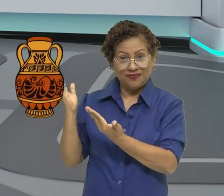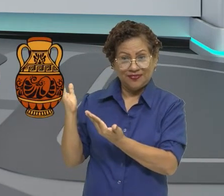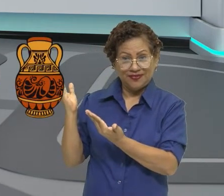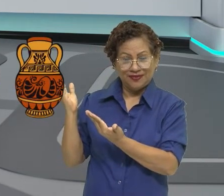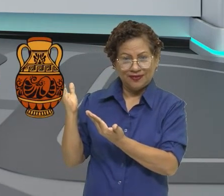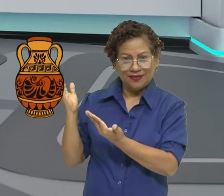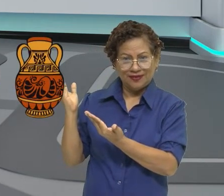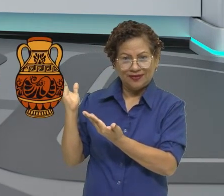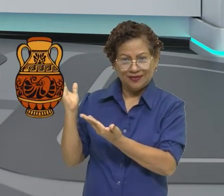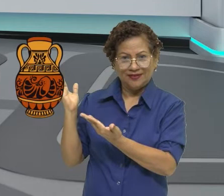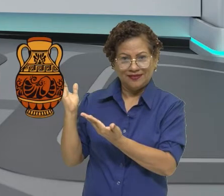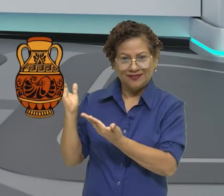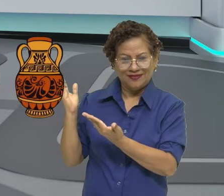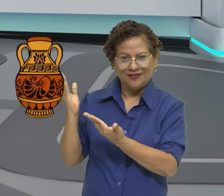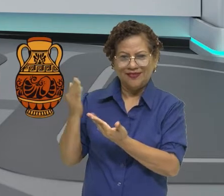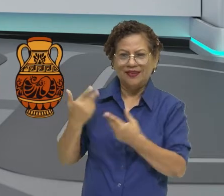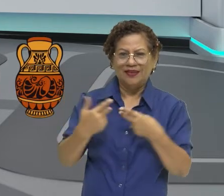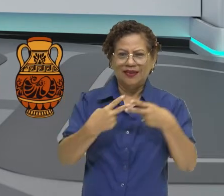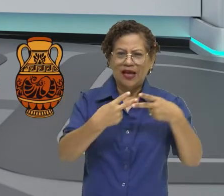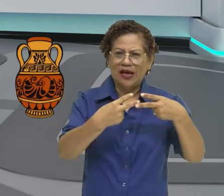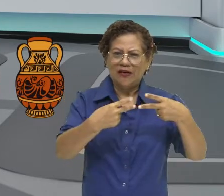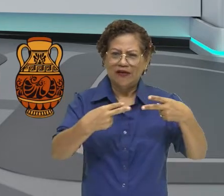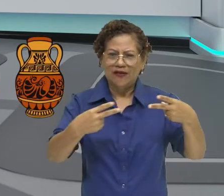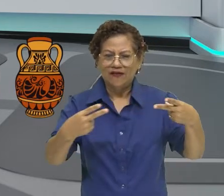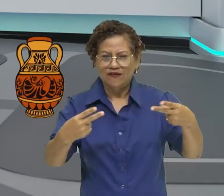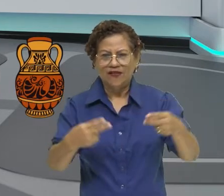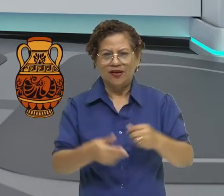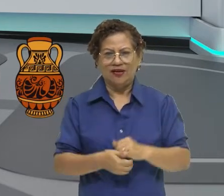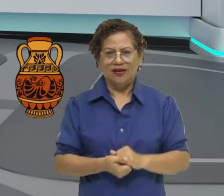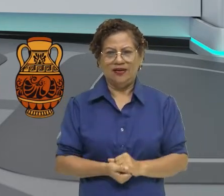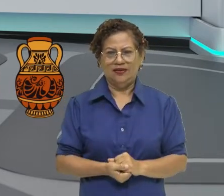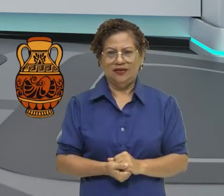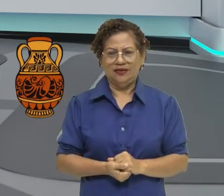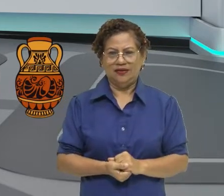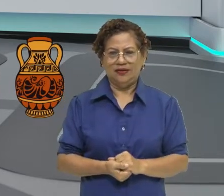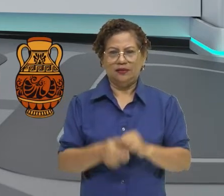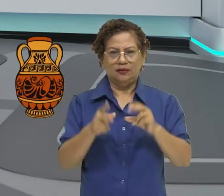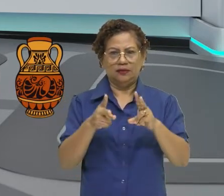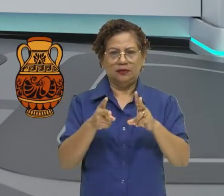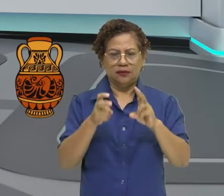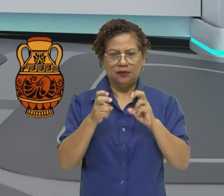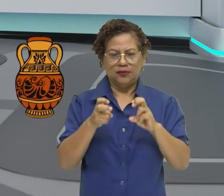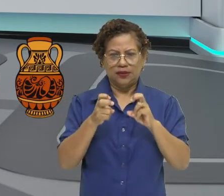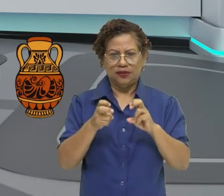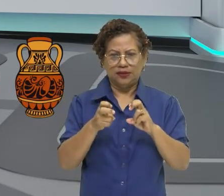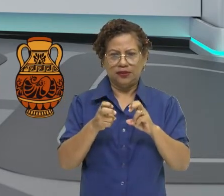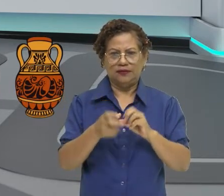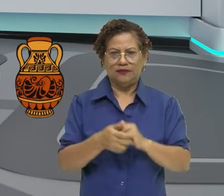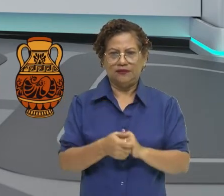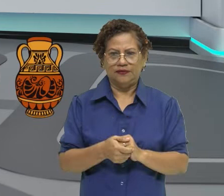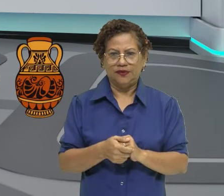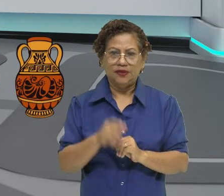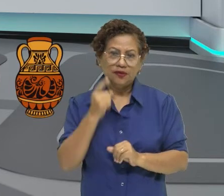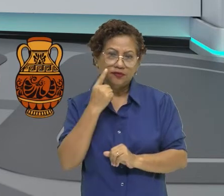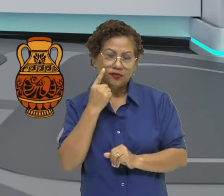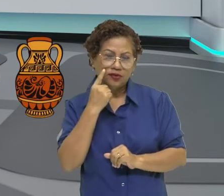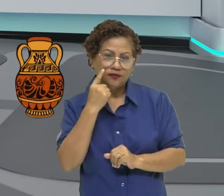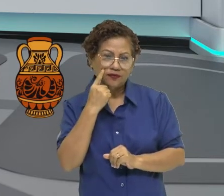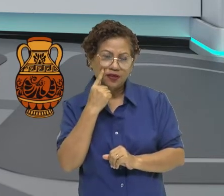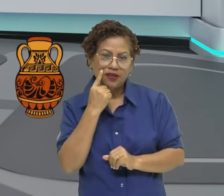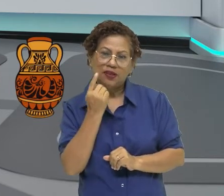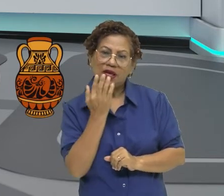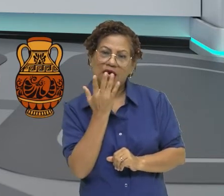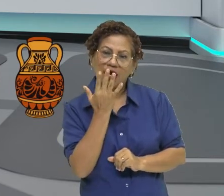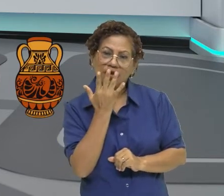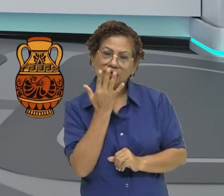pouco estabanado, eu posso acabar quebrando algum vaso. Então, a gente percebe também, eu quero que vocês observem, tá vendo que as cores, elas